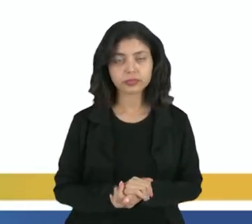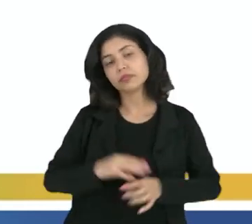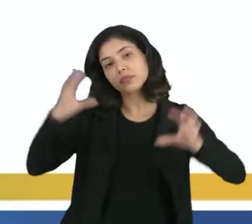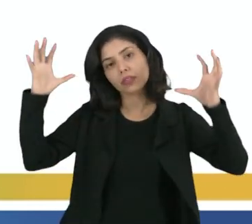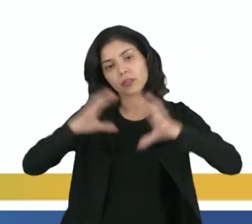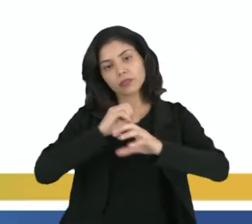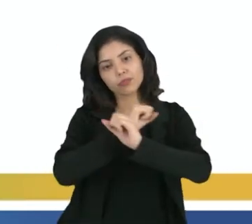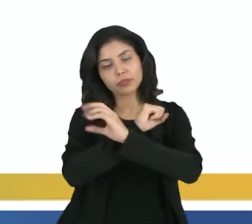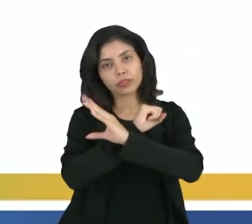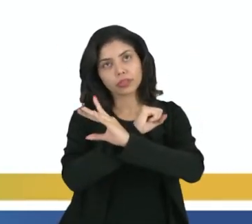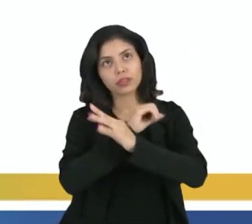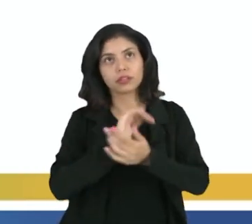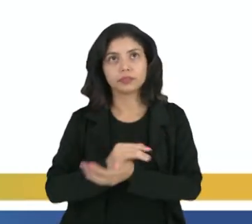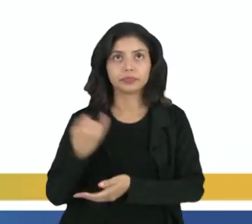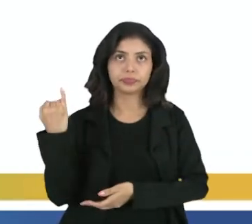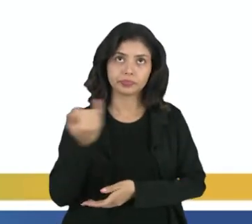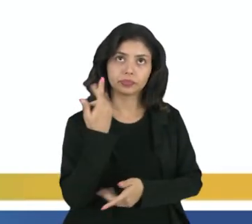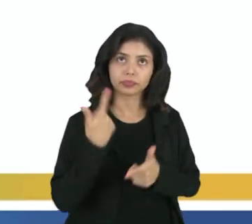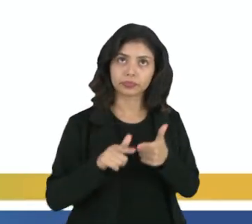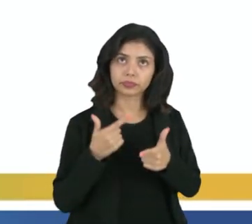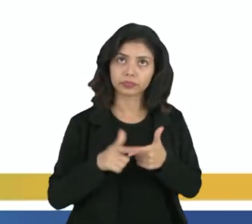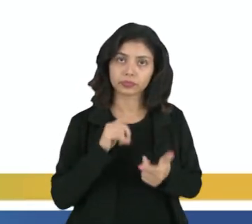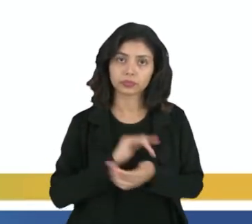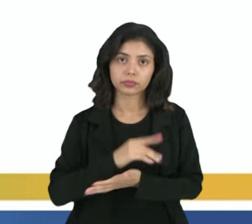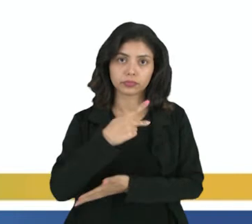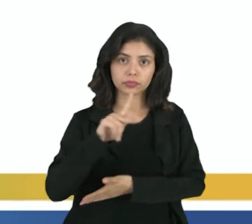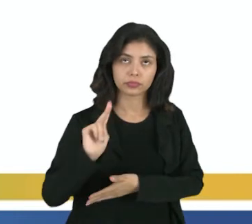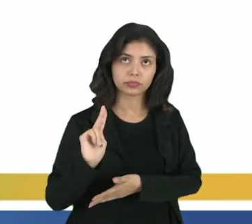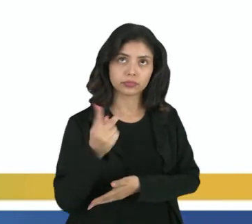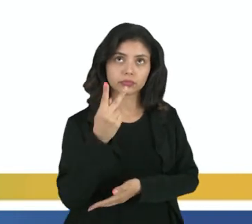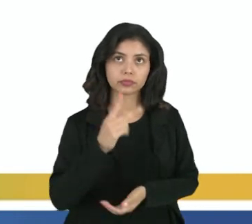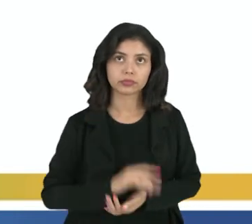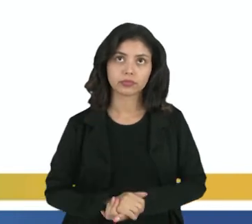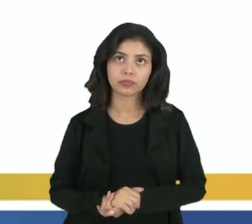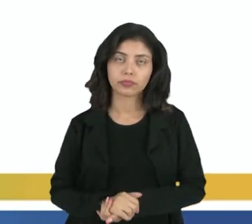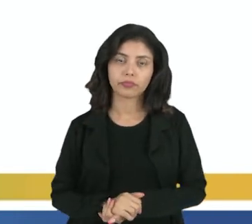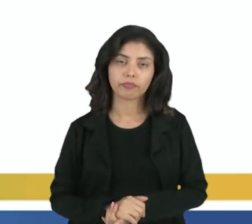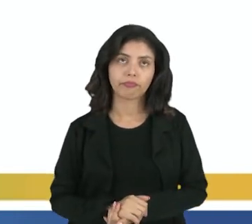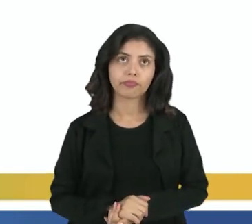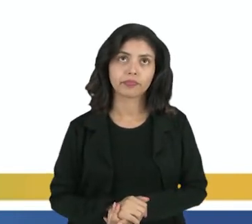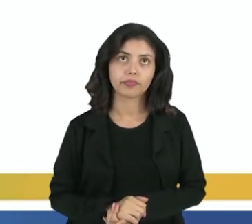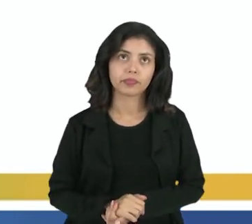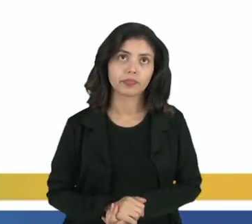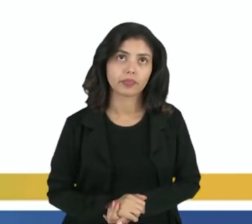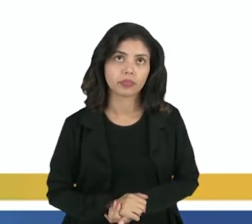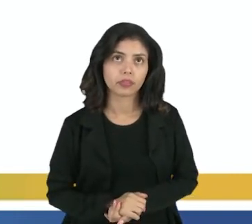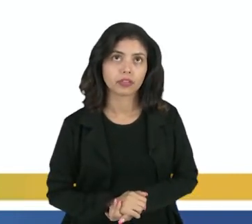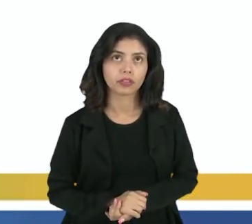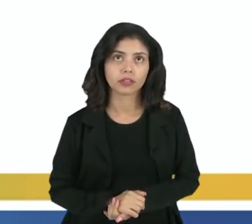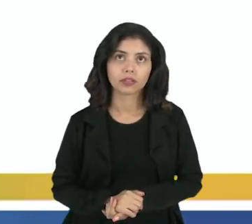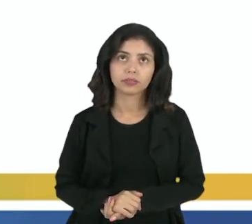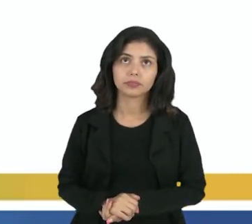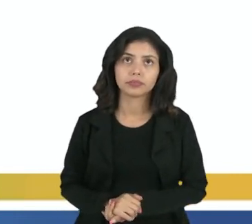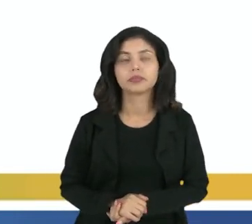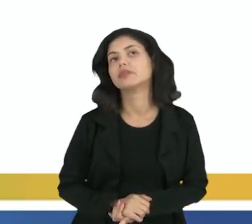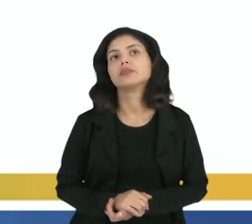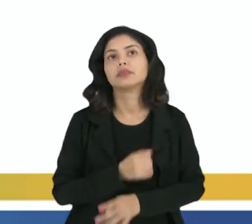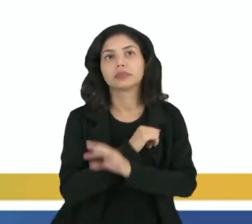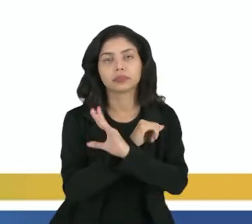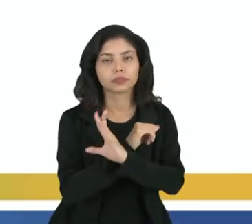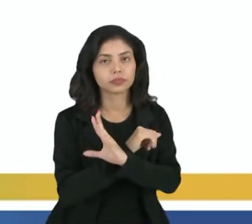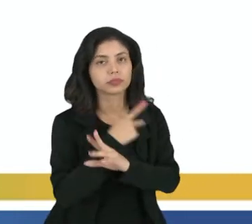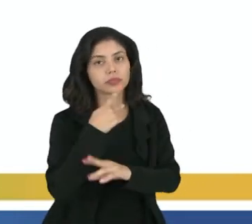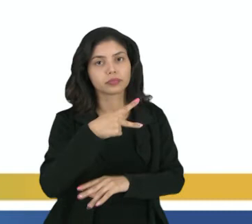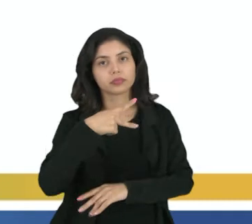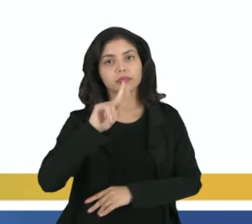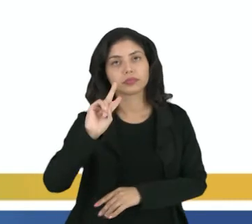chuva ácida é um dos principais problemas ambientais que existe. O que é essa chuva ácida, ok? A chuva natural,